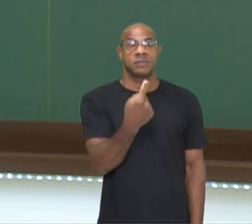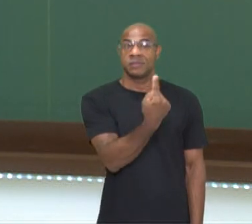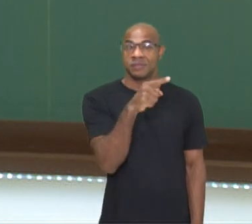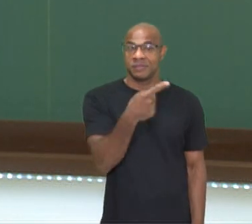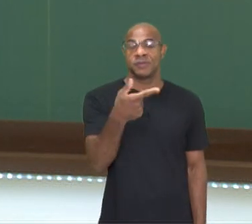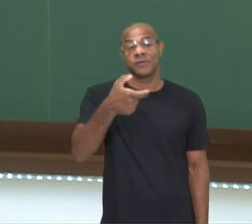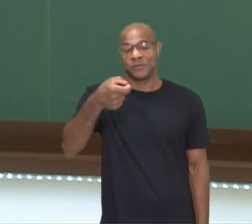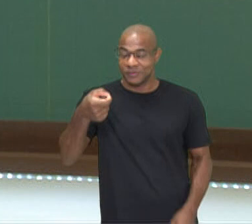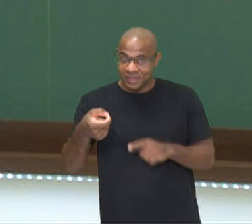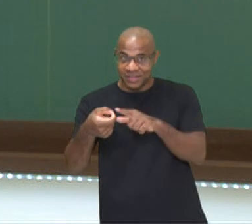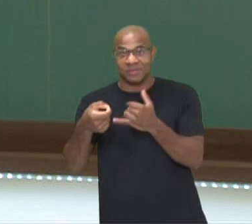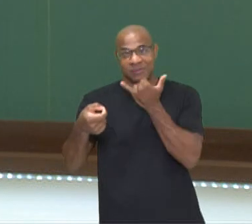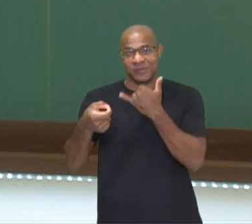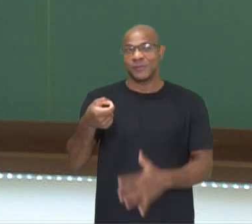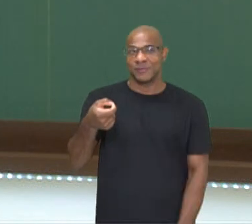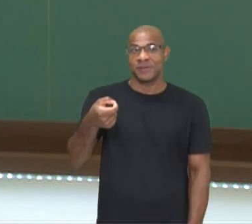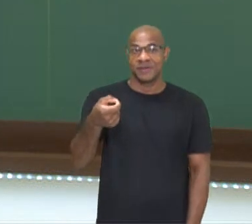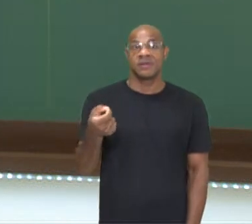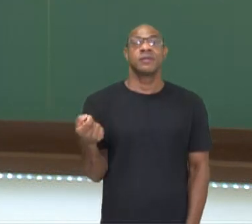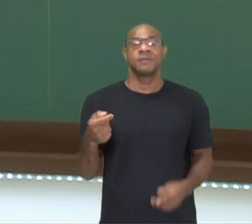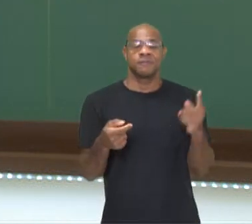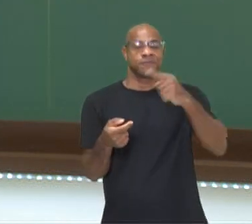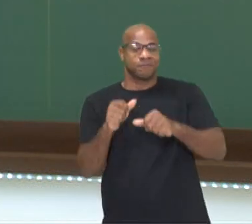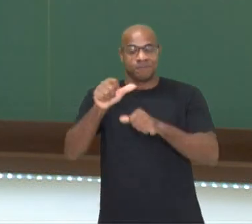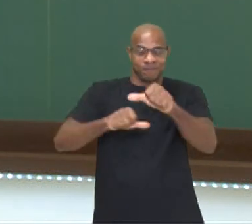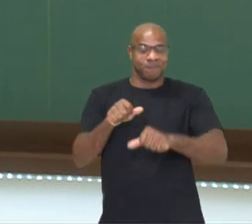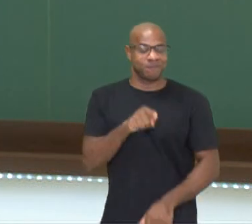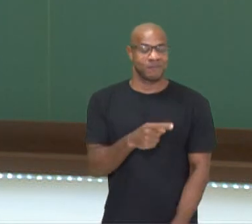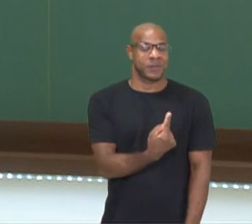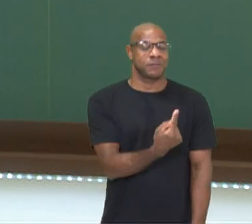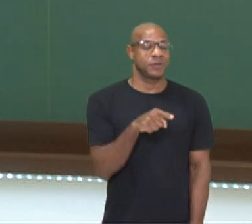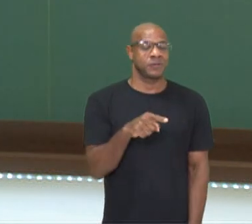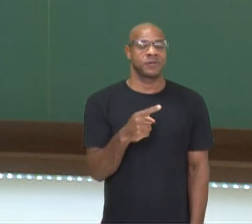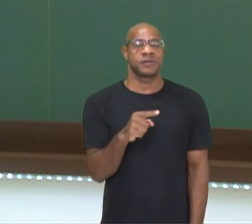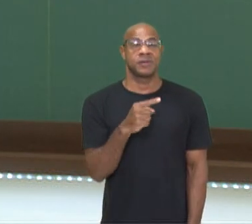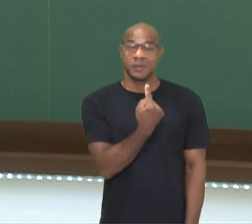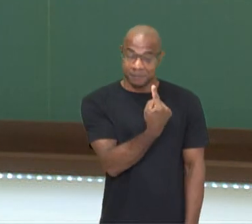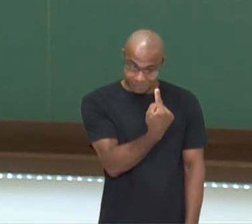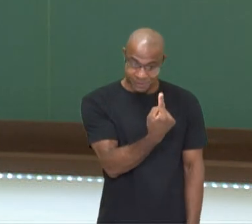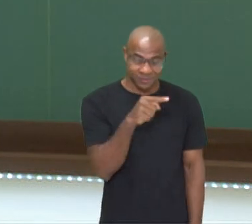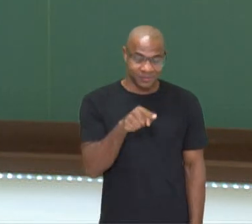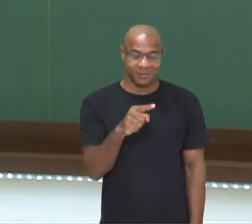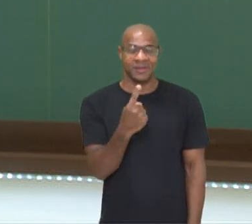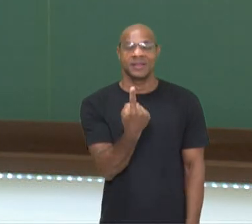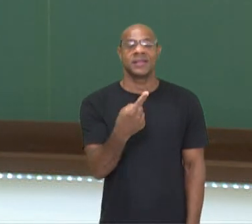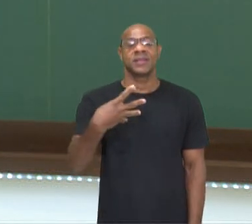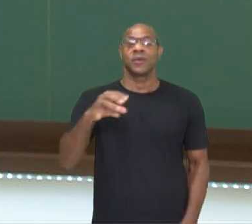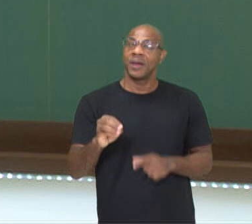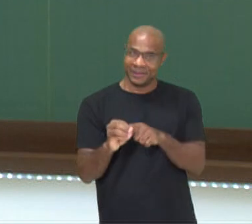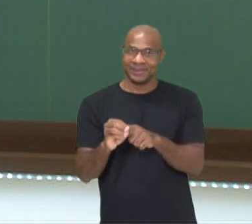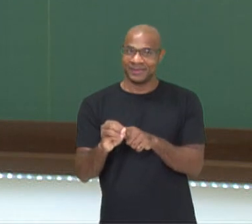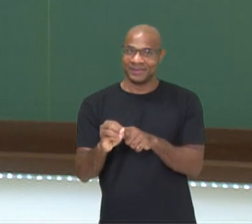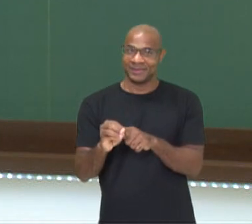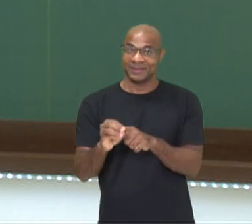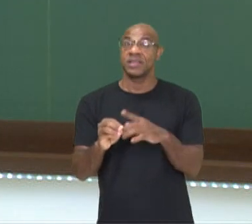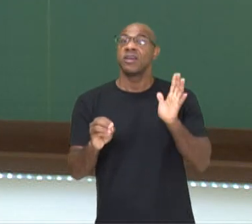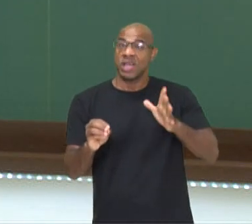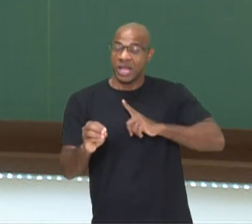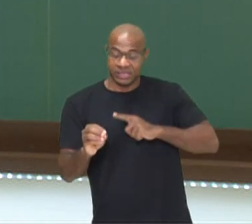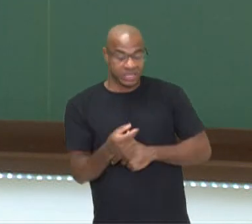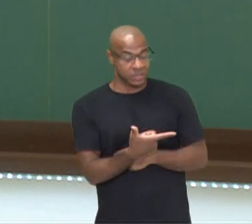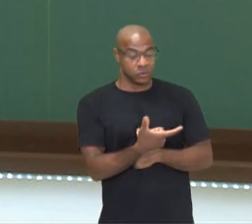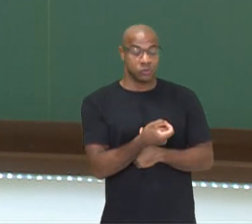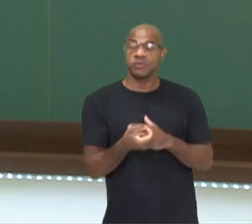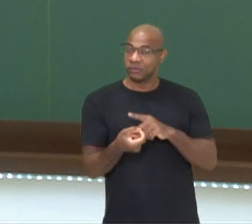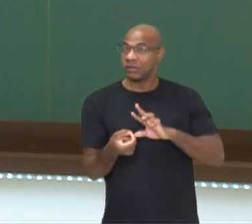era de 1.200, perdão, vai ficar por 1.140. Lembrando que ela já tem 200, que a família deu. Então, ela vai precisar